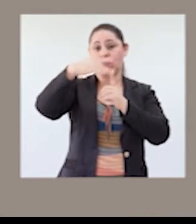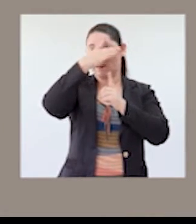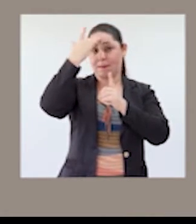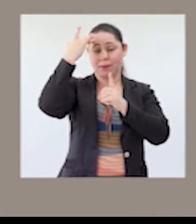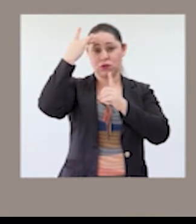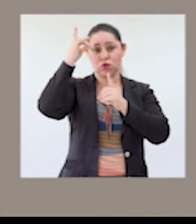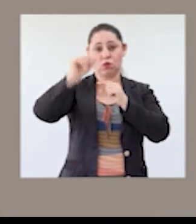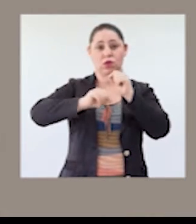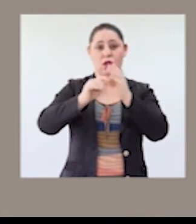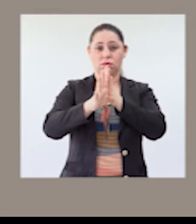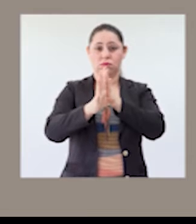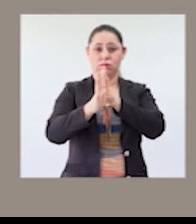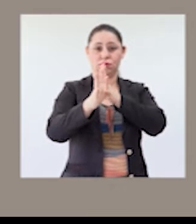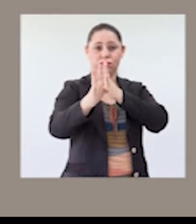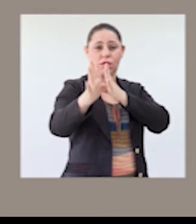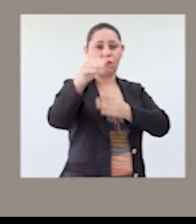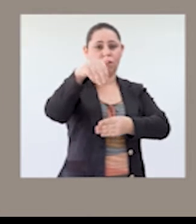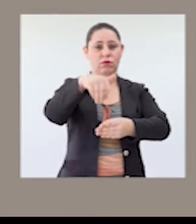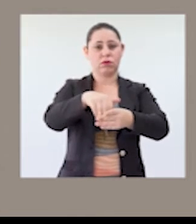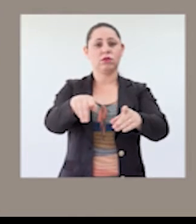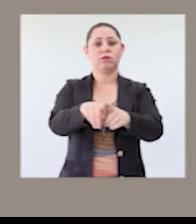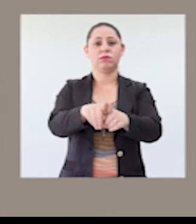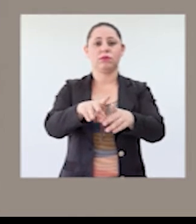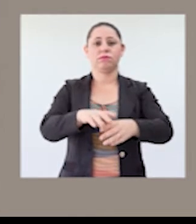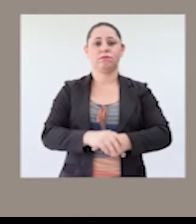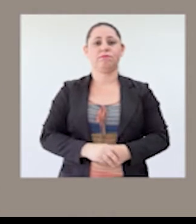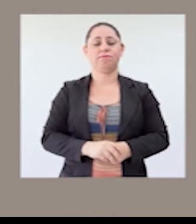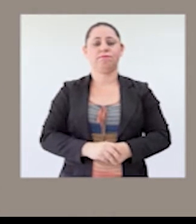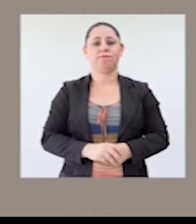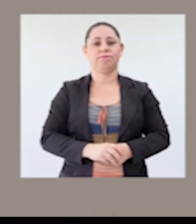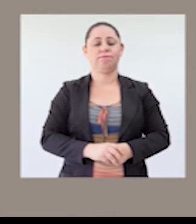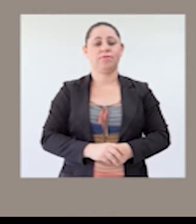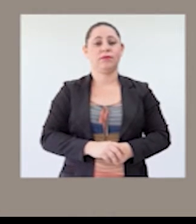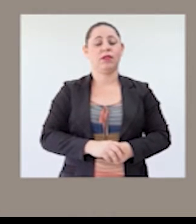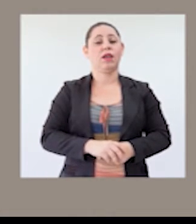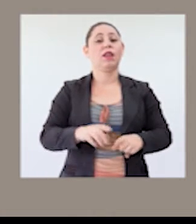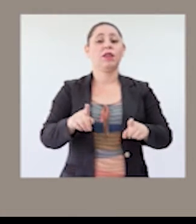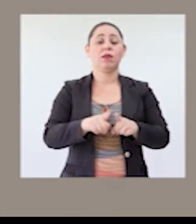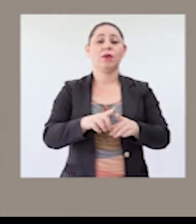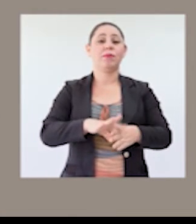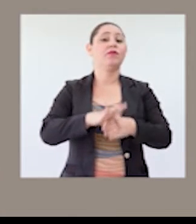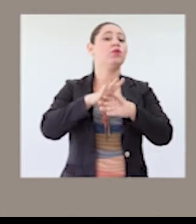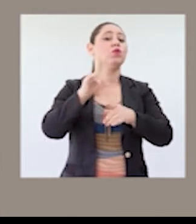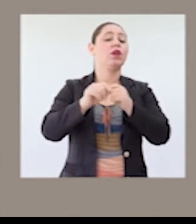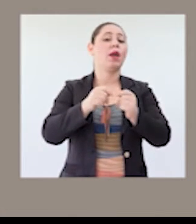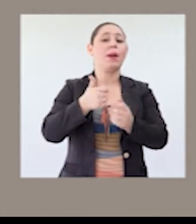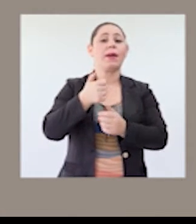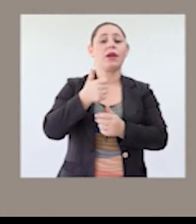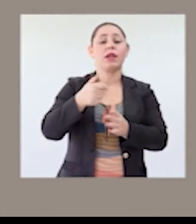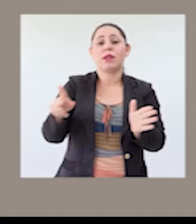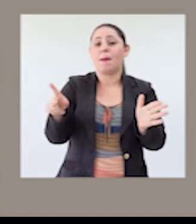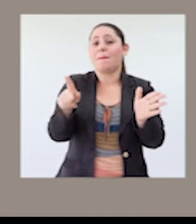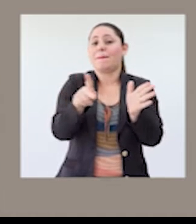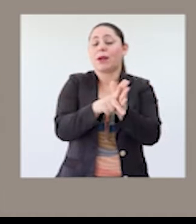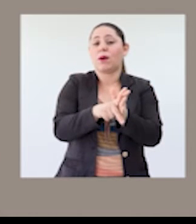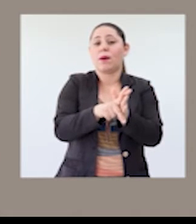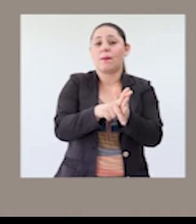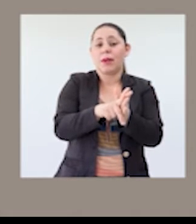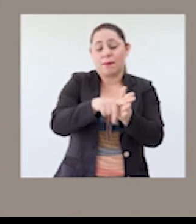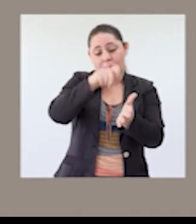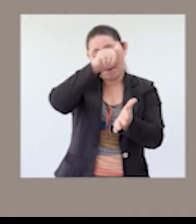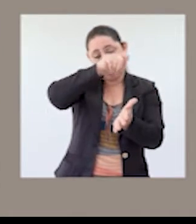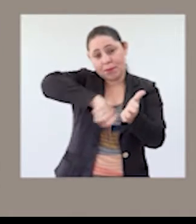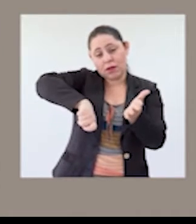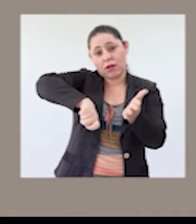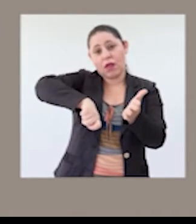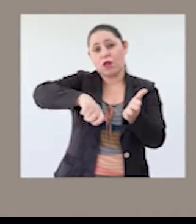de distância daquele que estiver na fila com ele votando ali também. Que preferencialmente leve sua própria caneta para que, quando